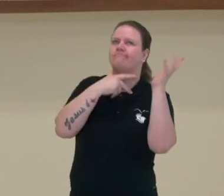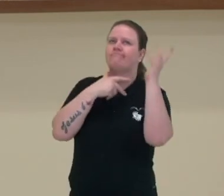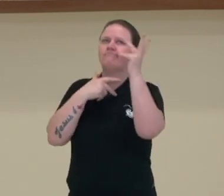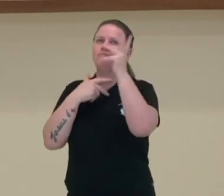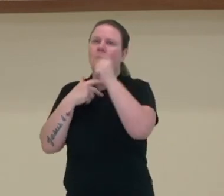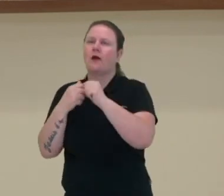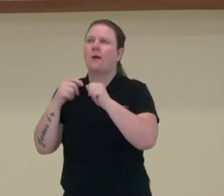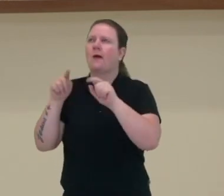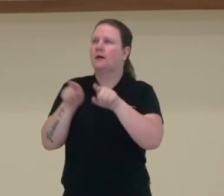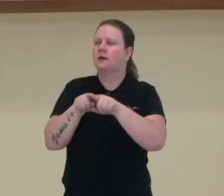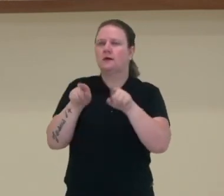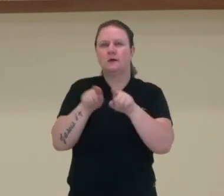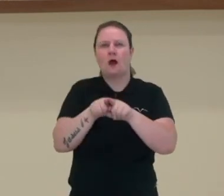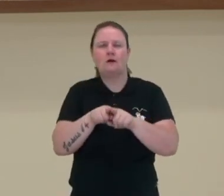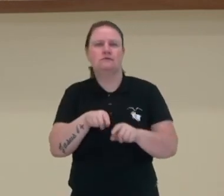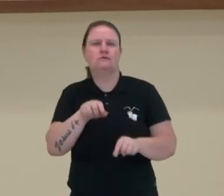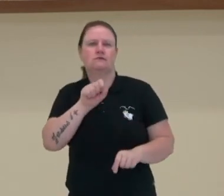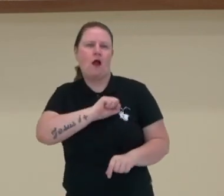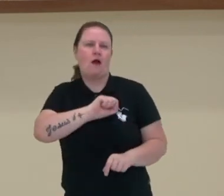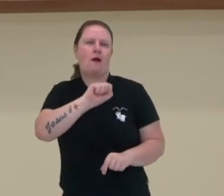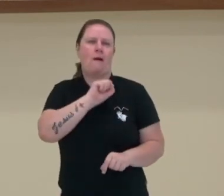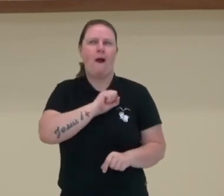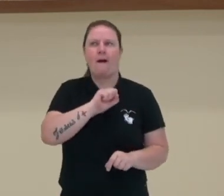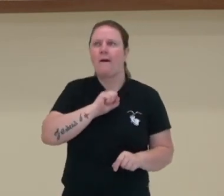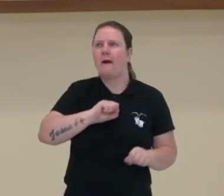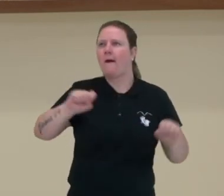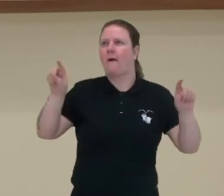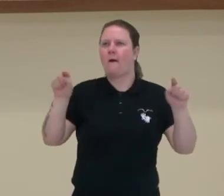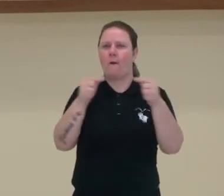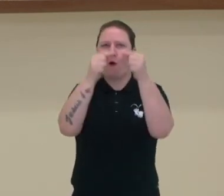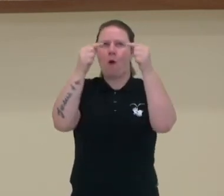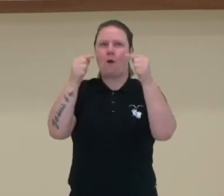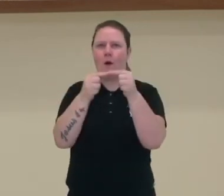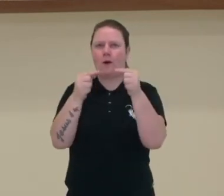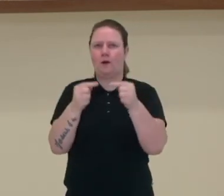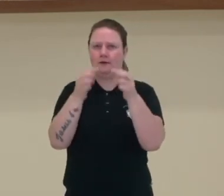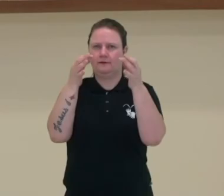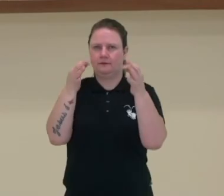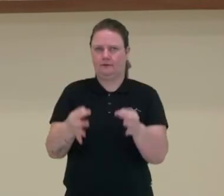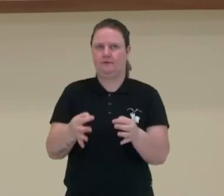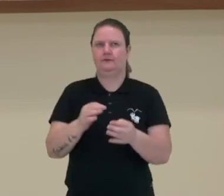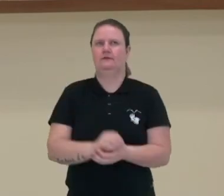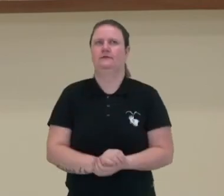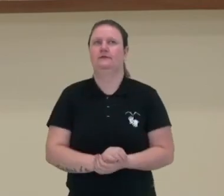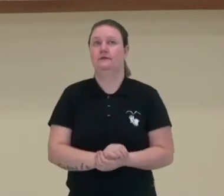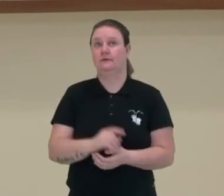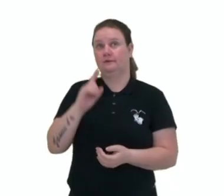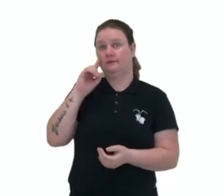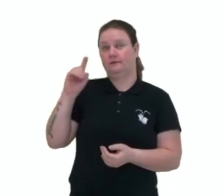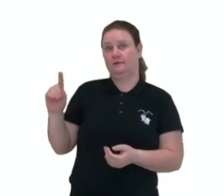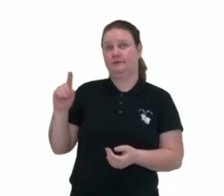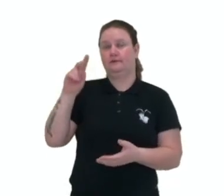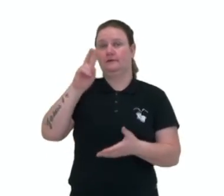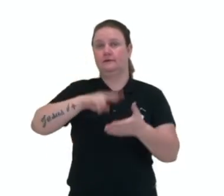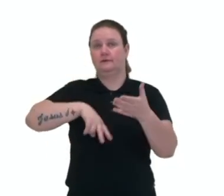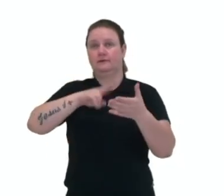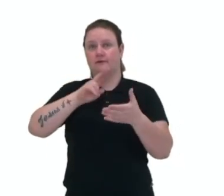o ritmo, para fazer com que a música fique interessante. Vamos